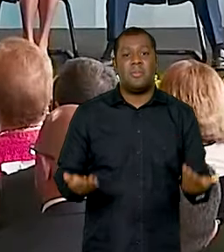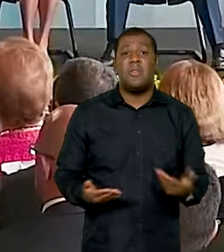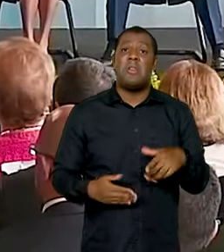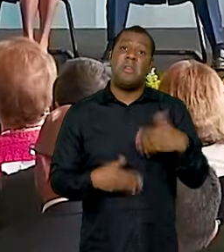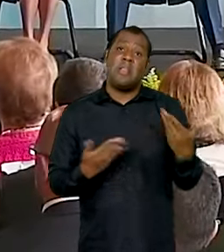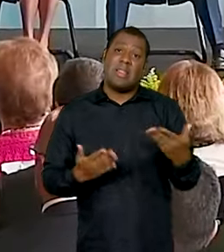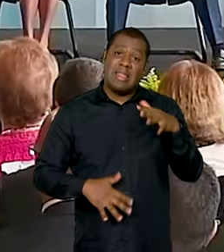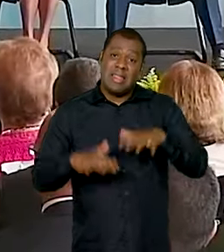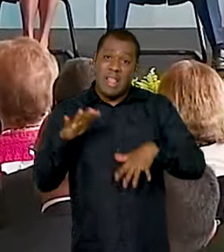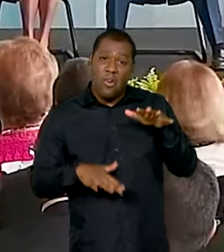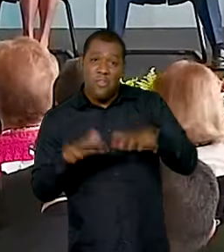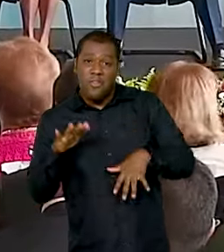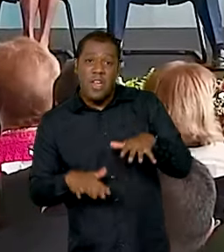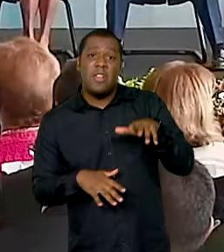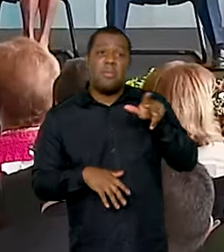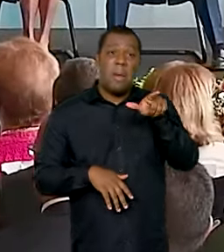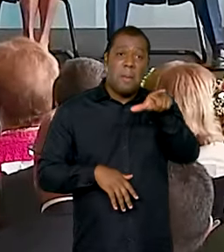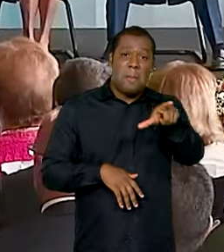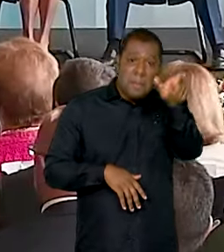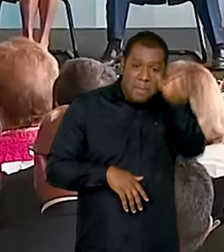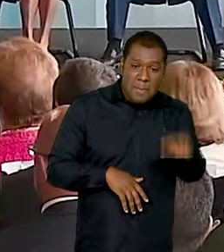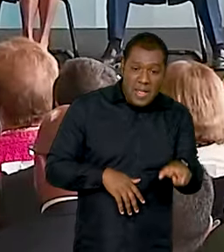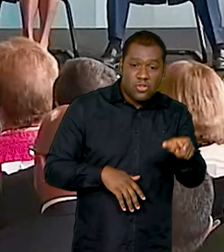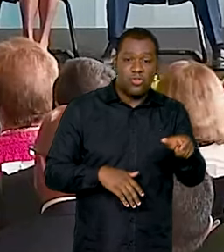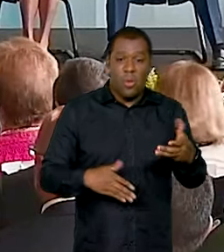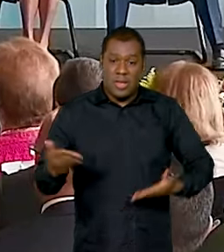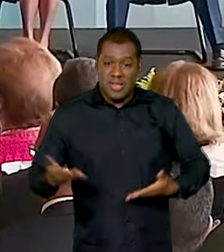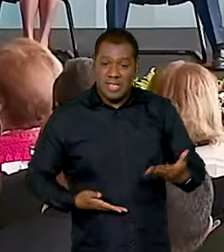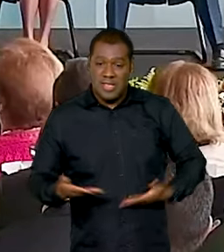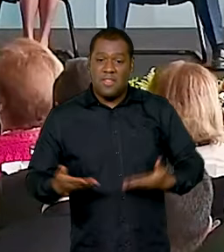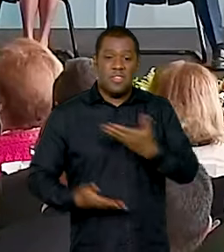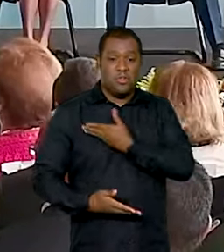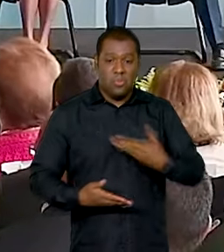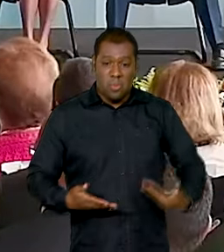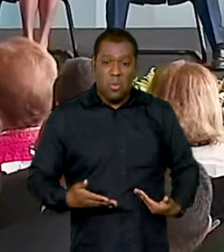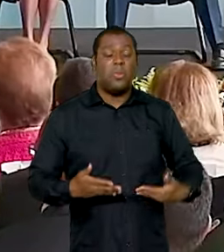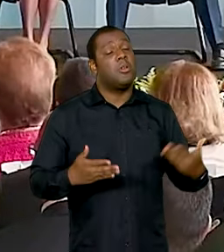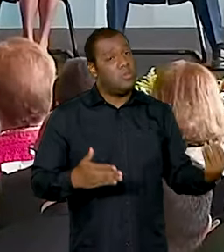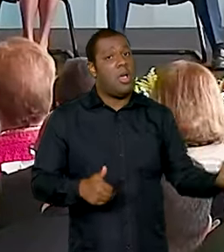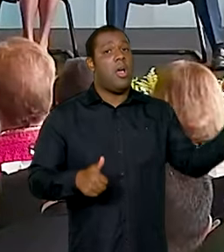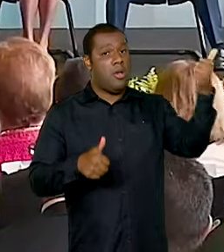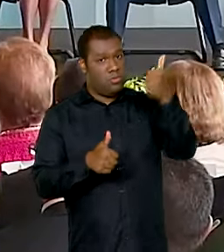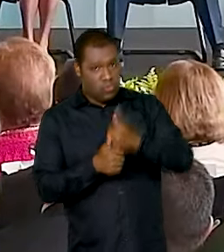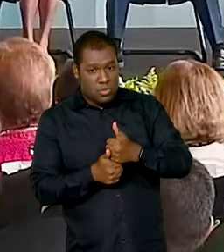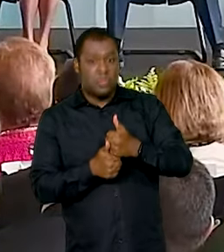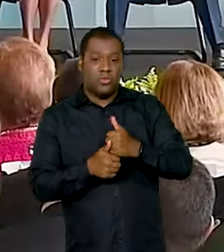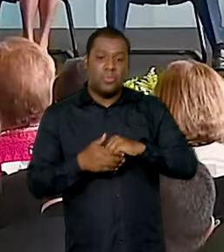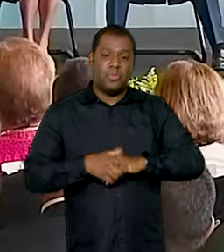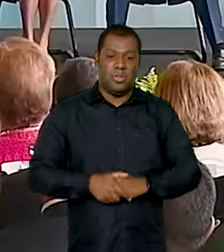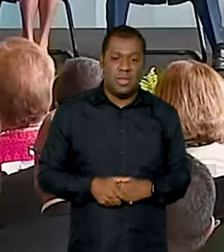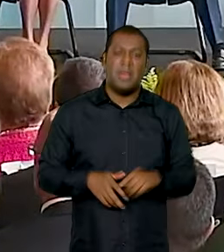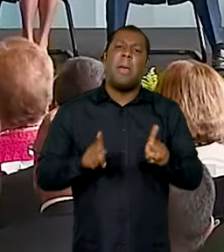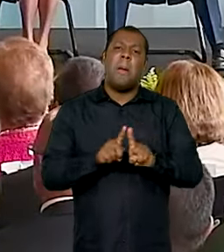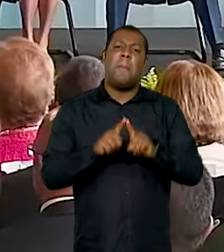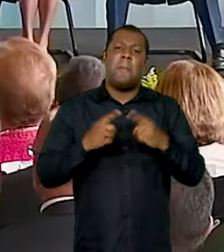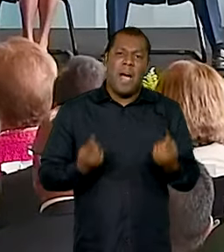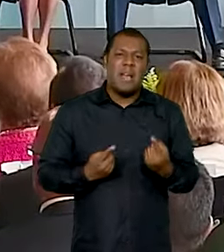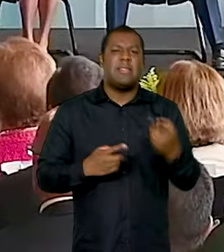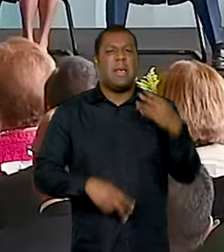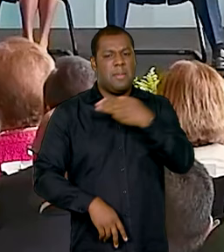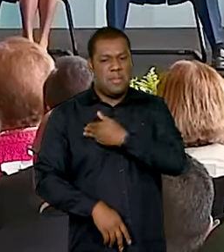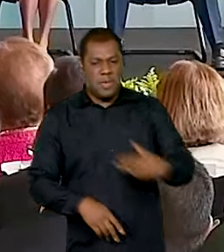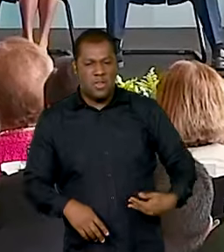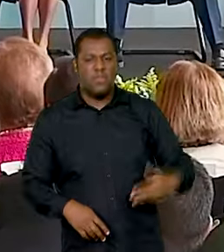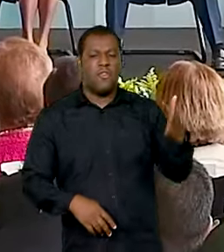substituído mas o sentido Geral de sua trajetória de sua gestão Ministro Flávio din que foi exitosa pelos